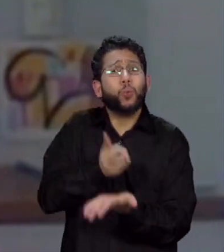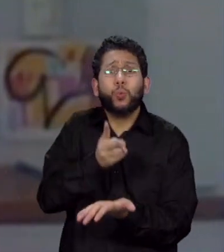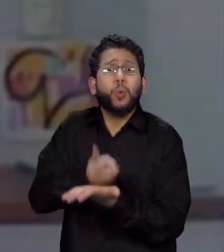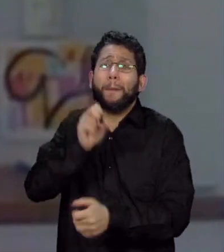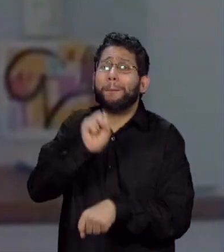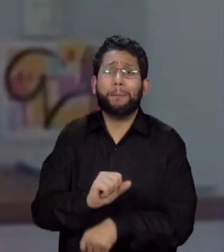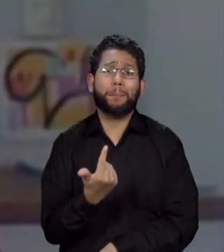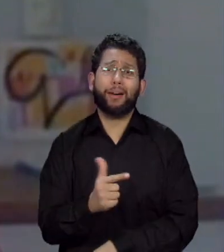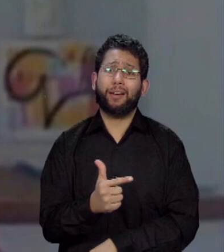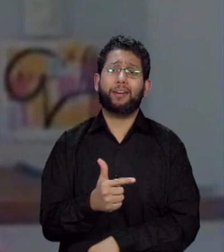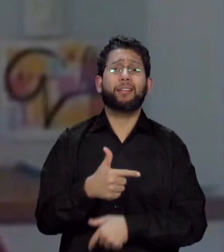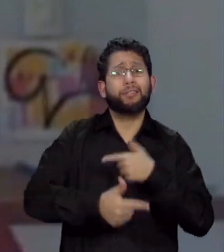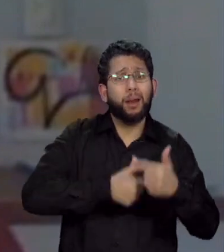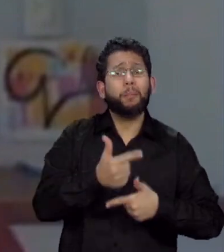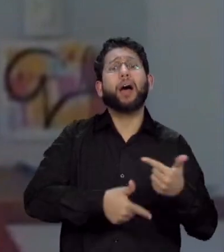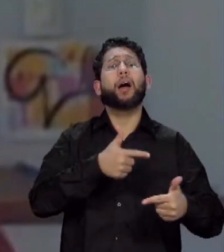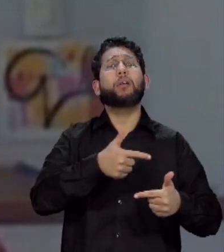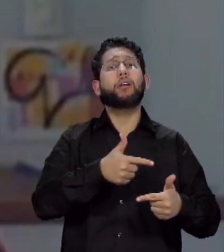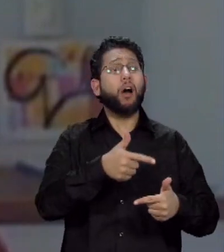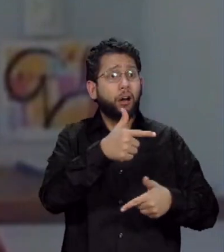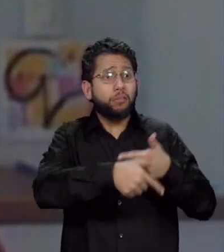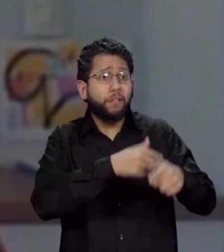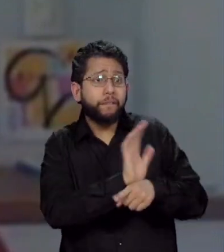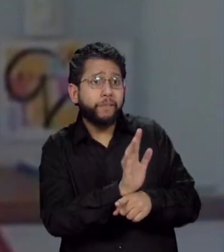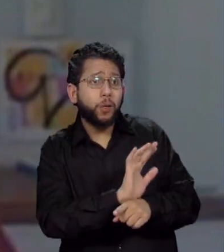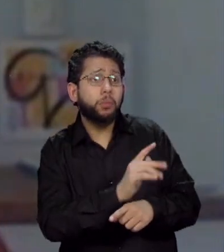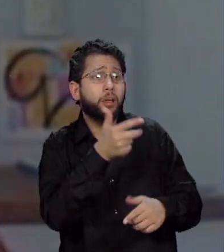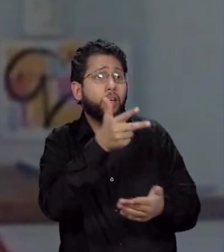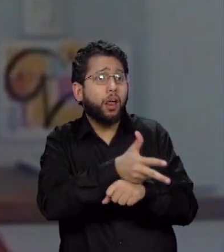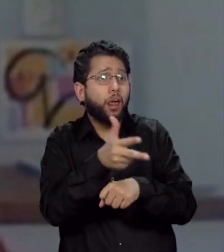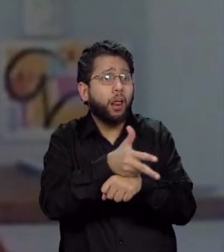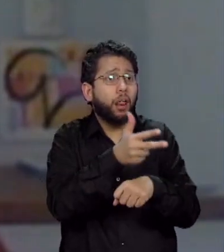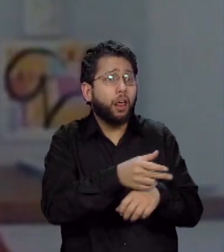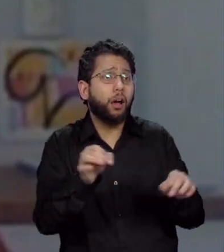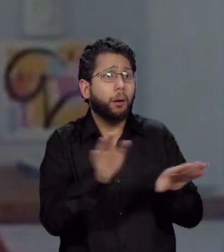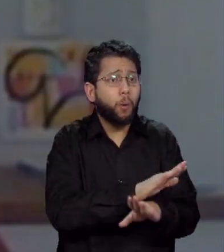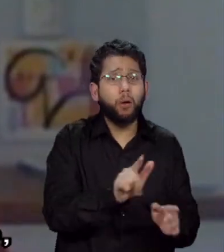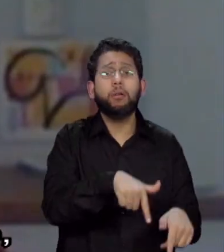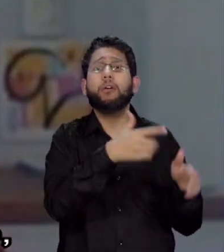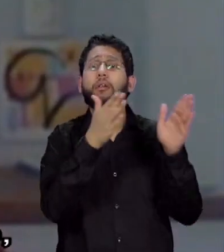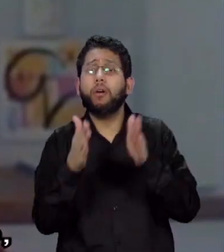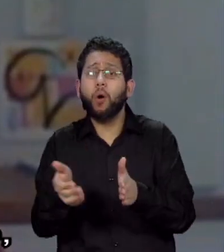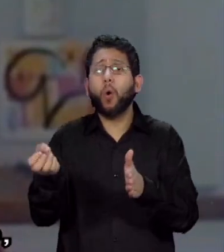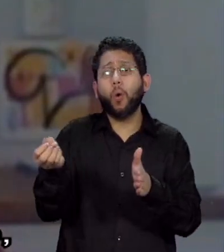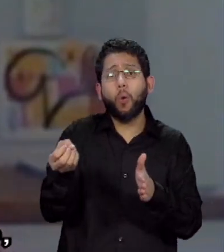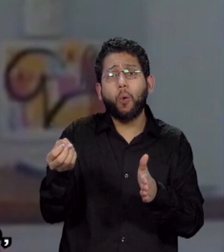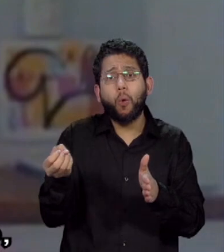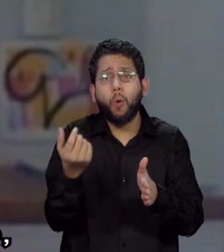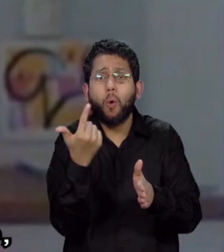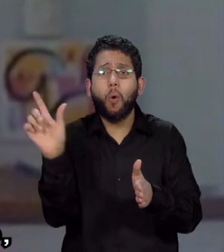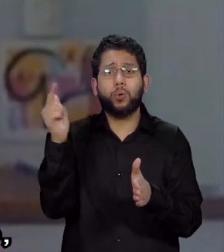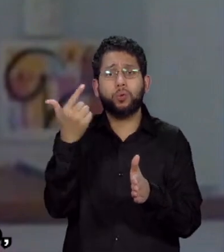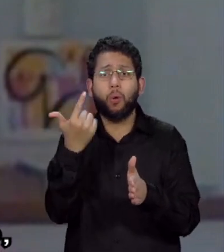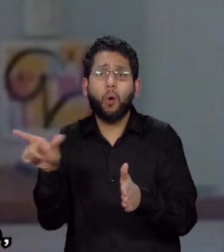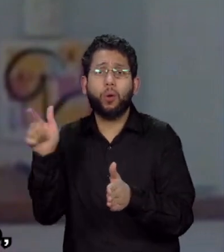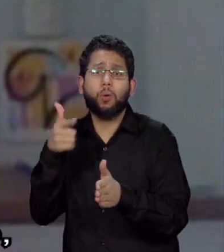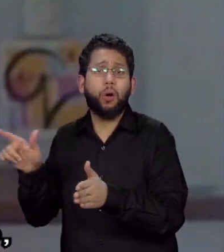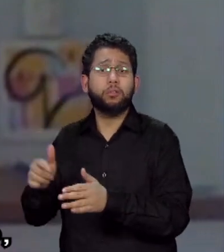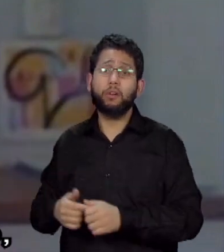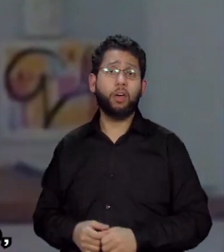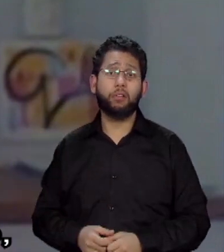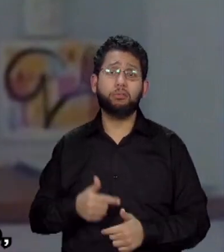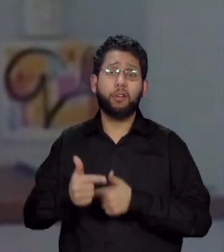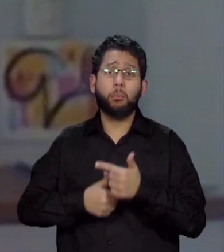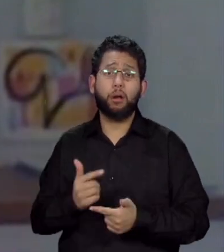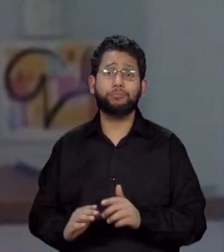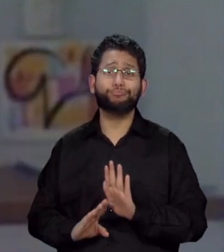que isso era muito difícil, né? Eu percebi também que os recursos financeiros acabaram no